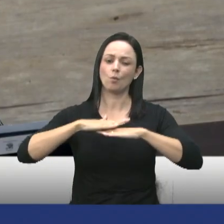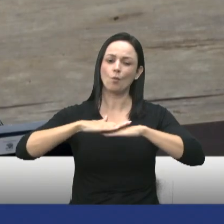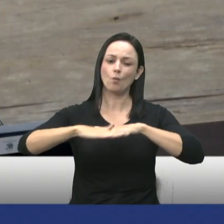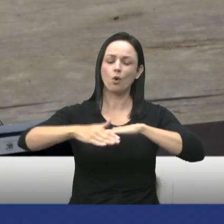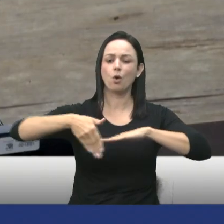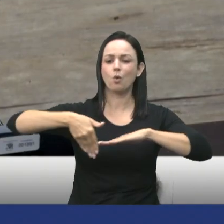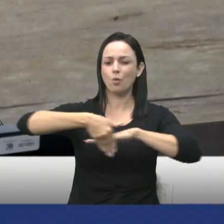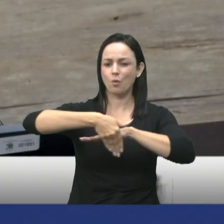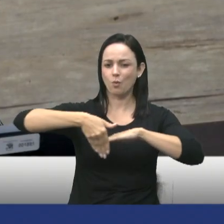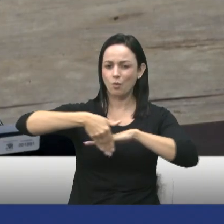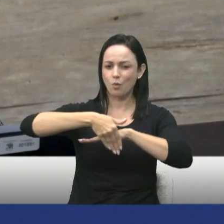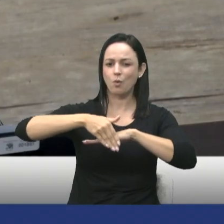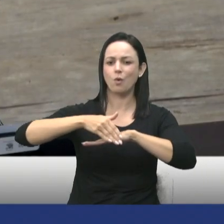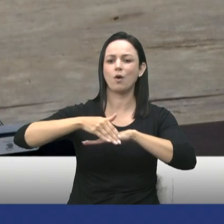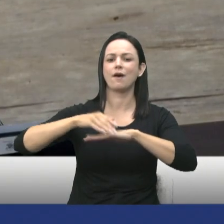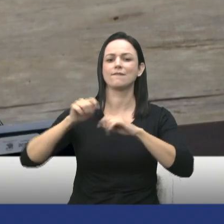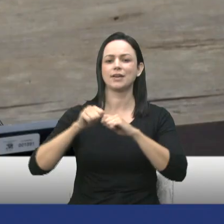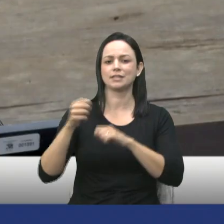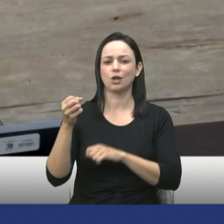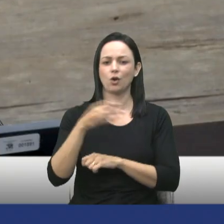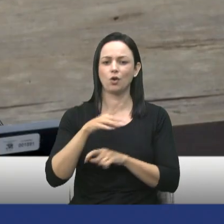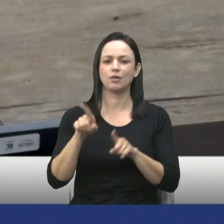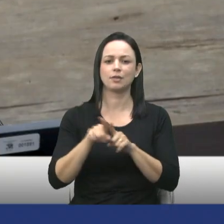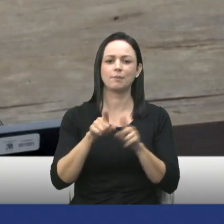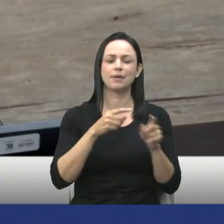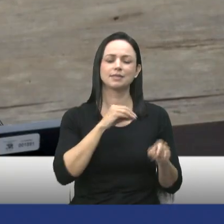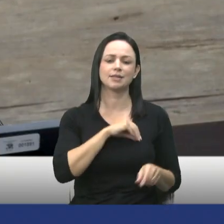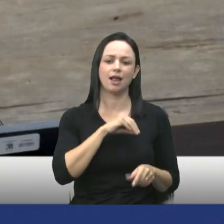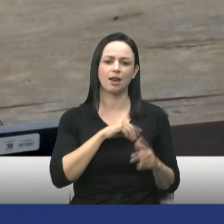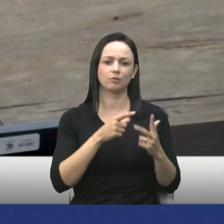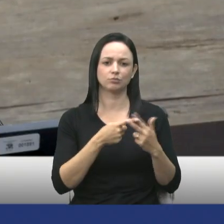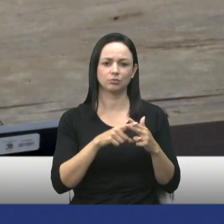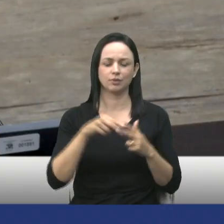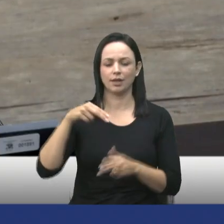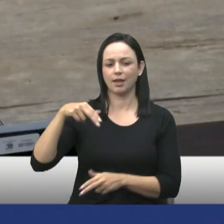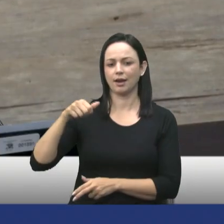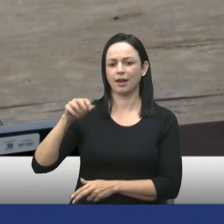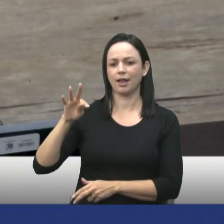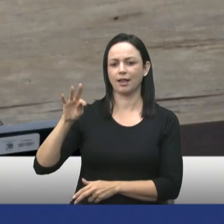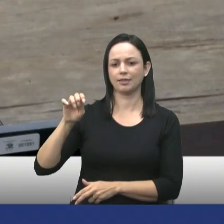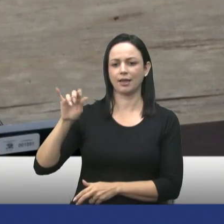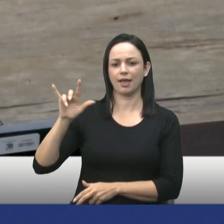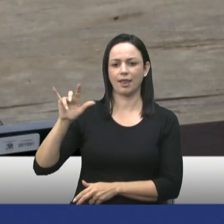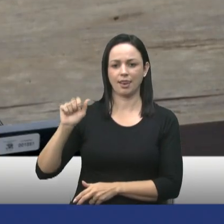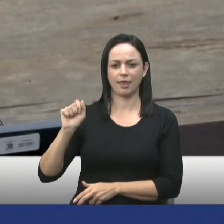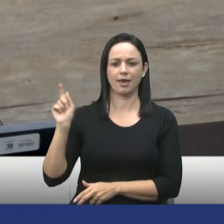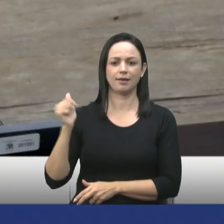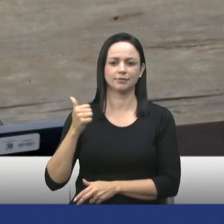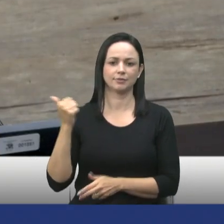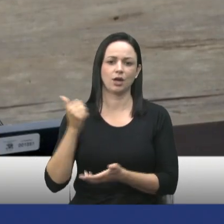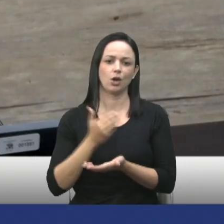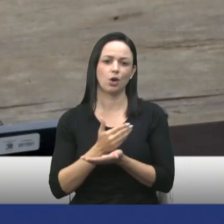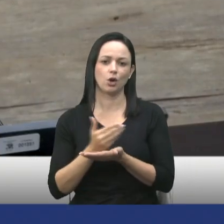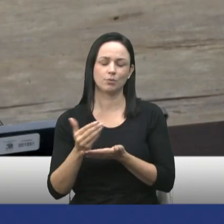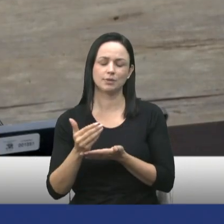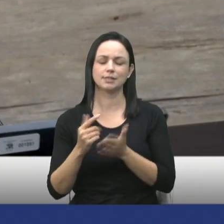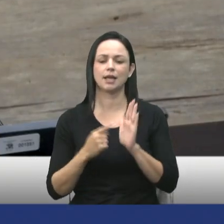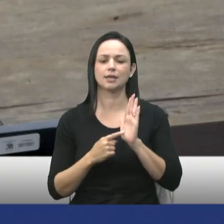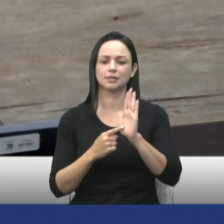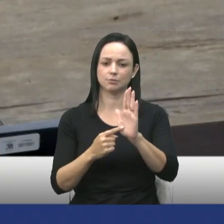dos reajustes salariais, que a gente vai estar tratando aqui. Então, a Natália vai dar início à